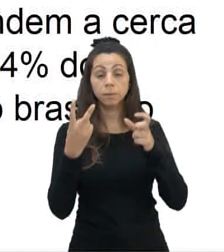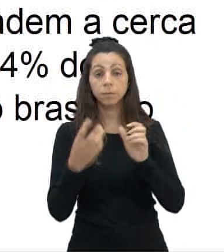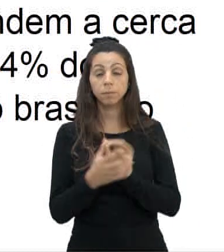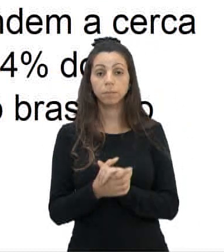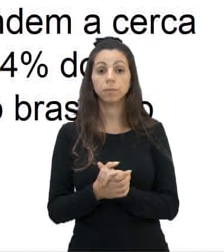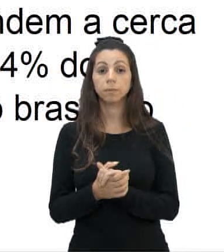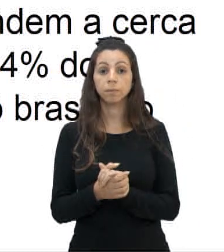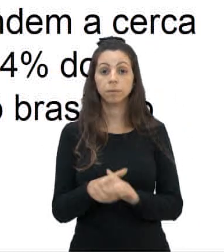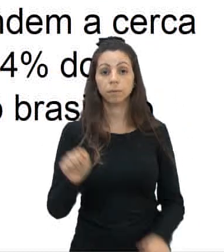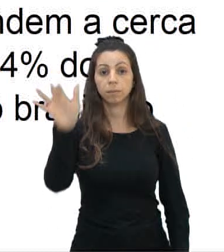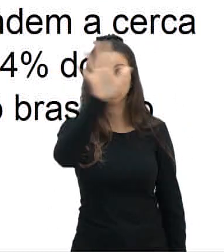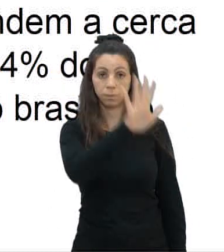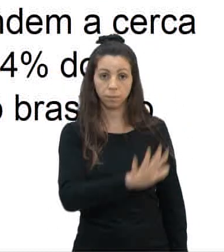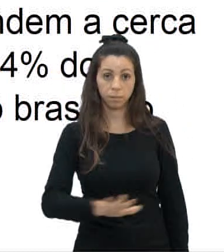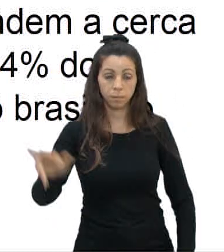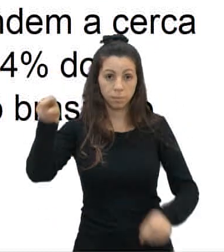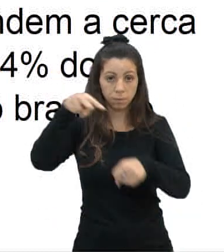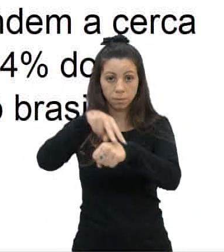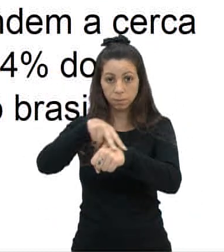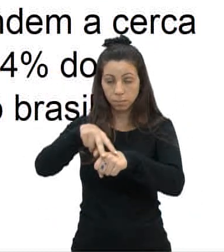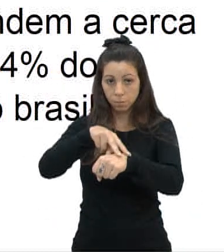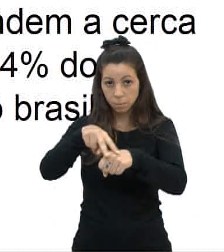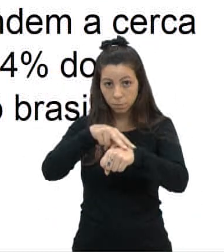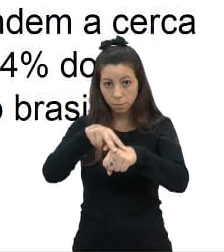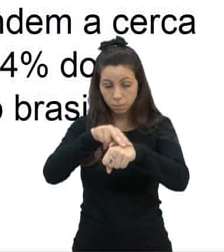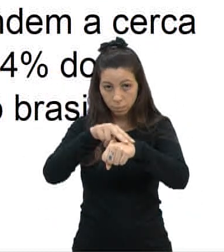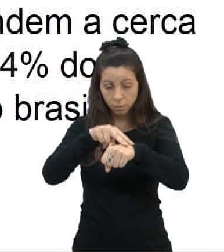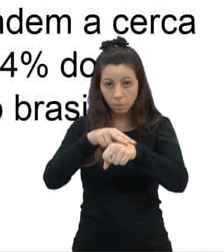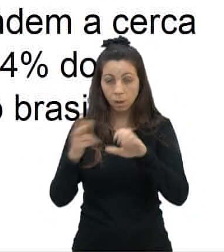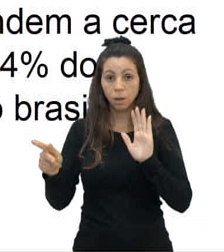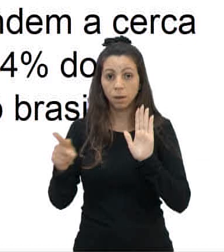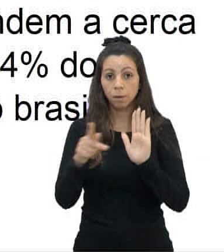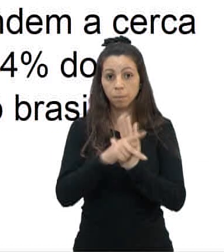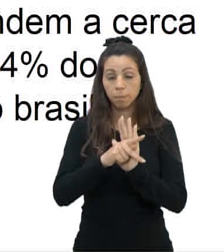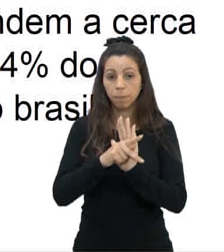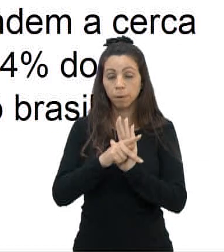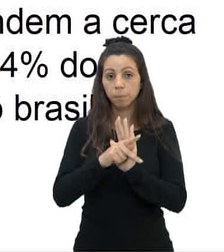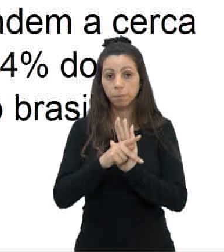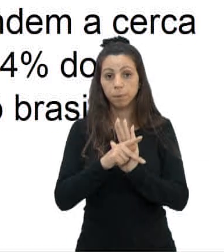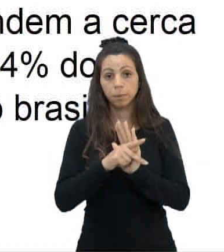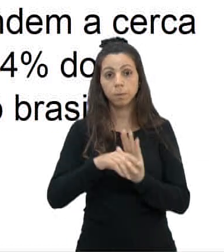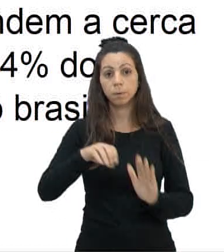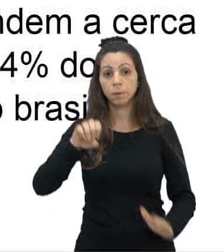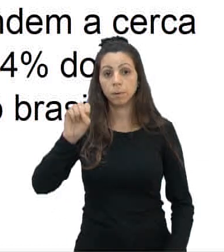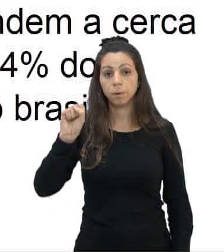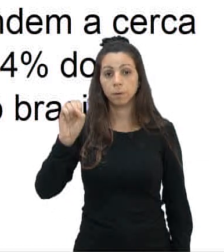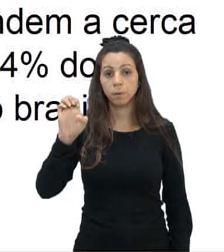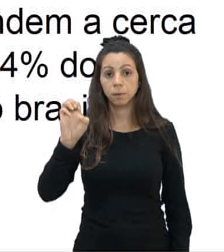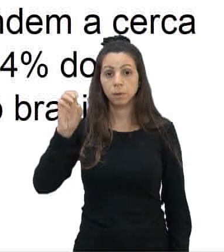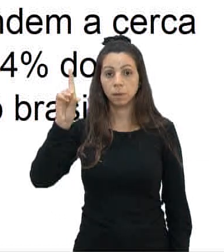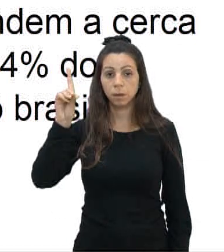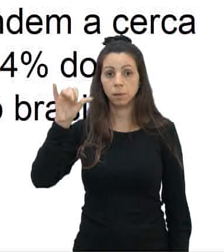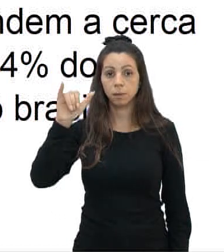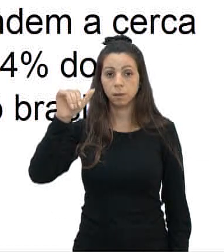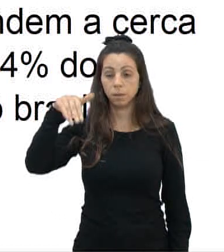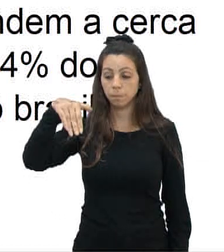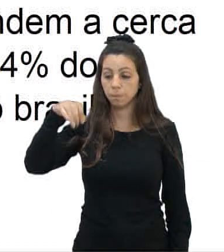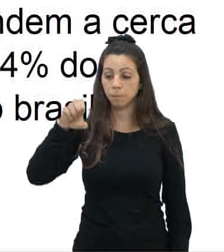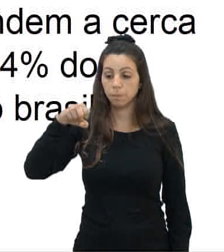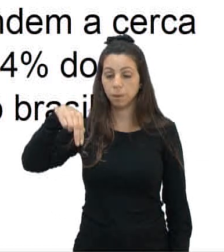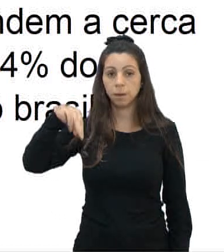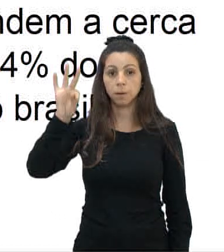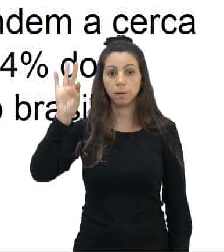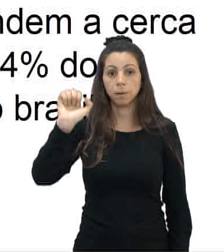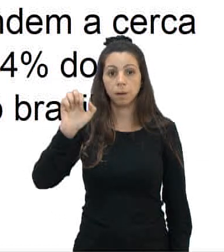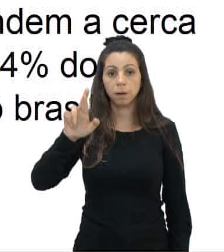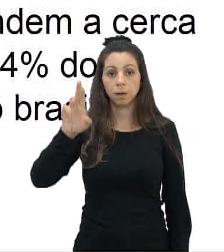estão em verde correspondem às bacias sedimentares e as áreas em laranja correspondem aos escudos